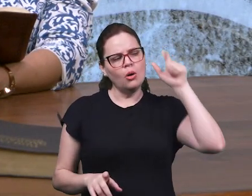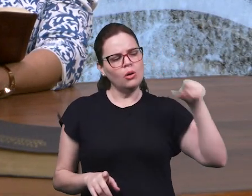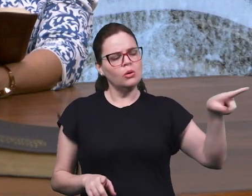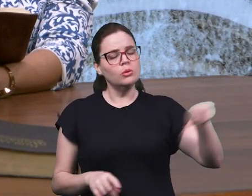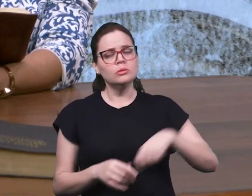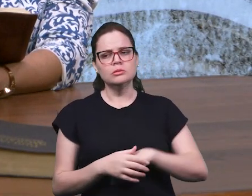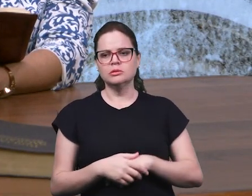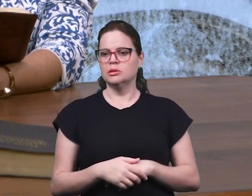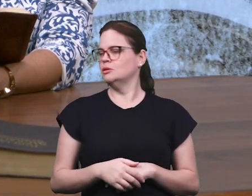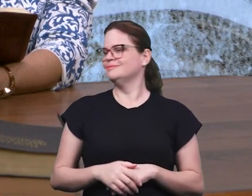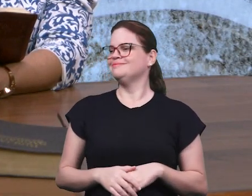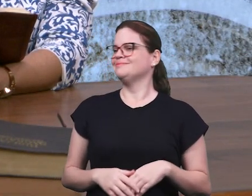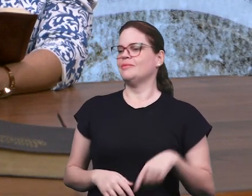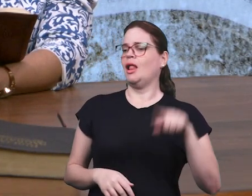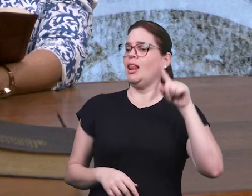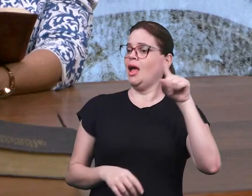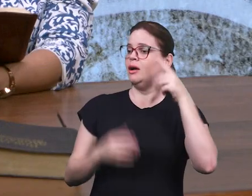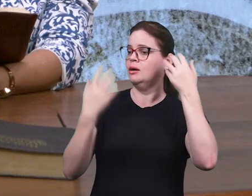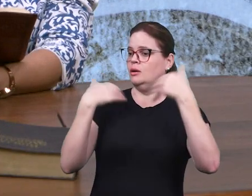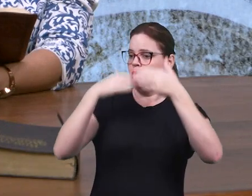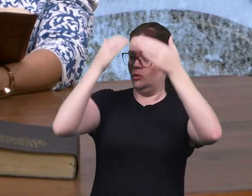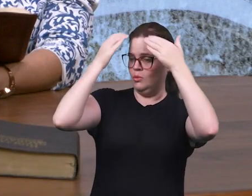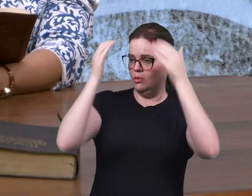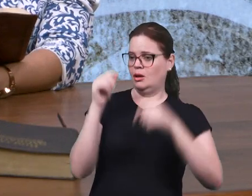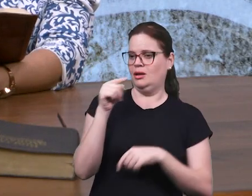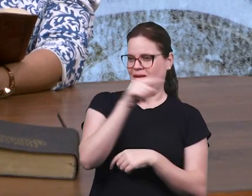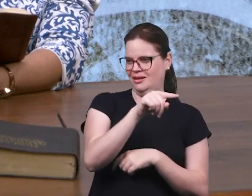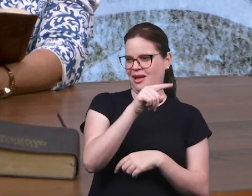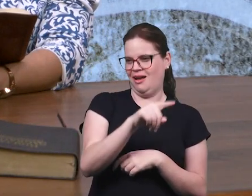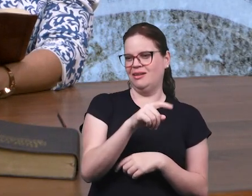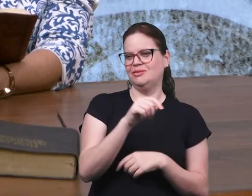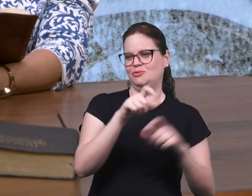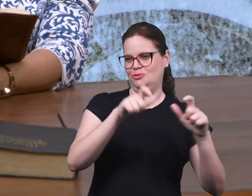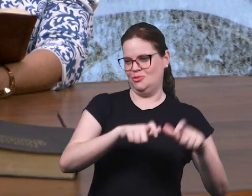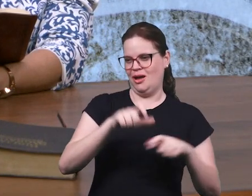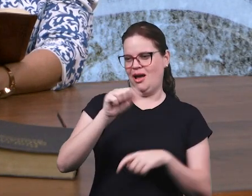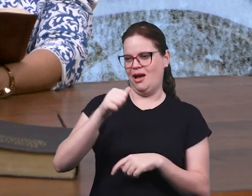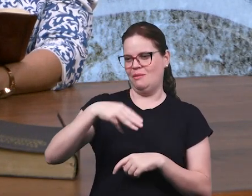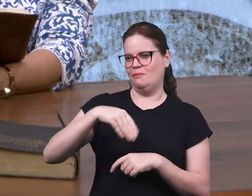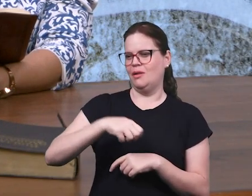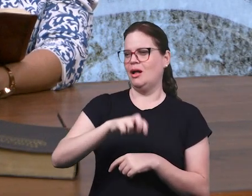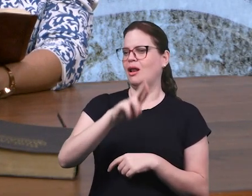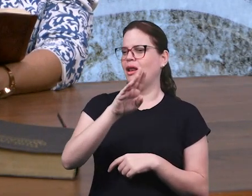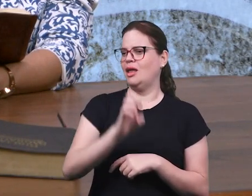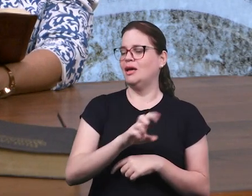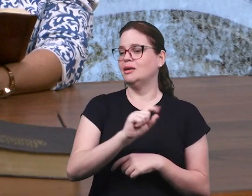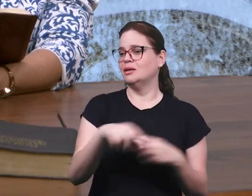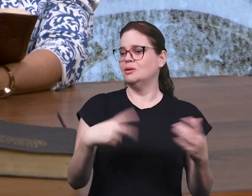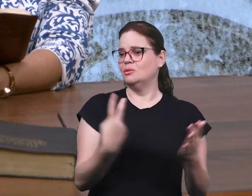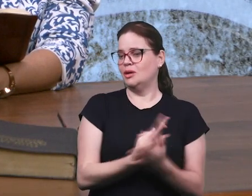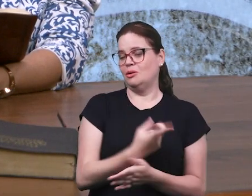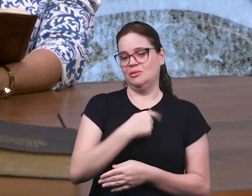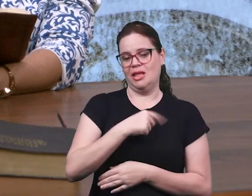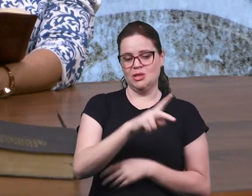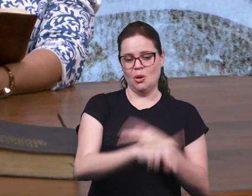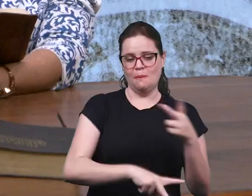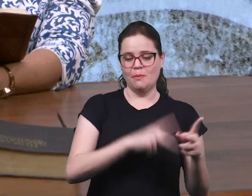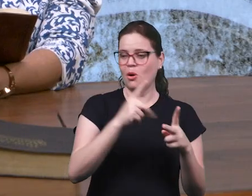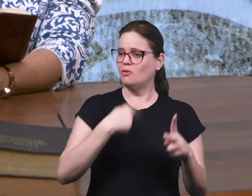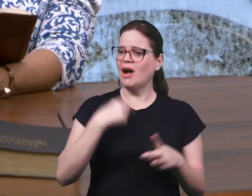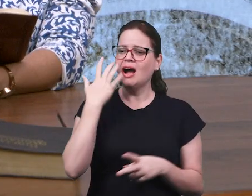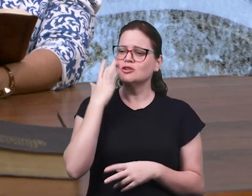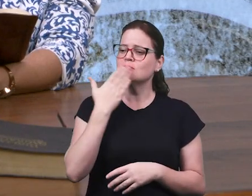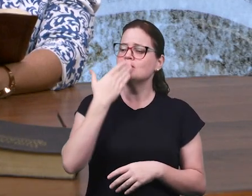Saul: de Amaleque as trouxeram, porque o povo perdoou ao melhor das ovelhas e